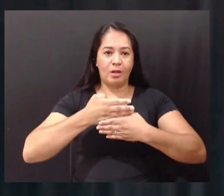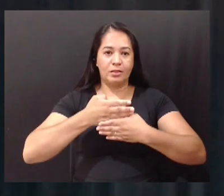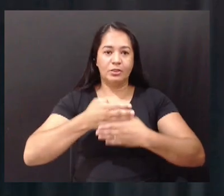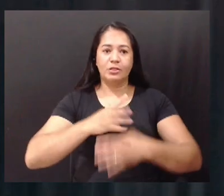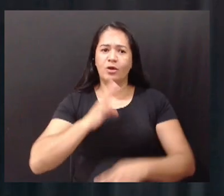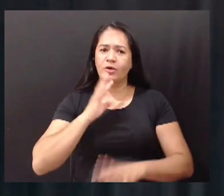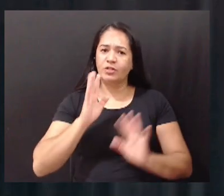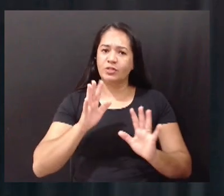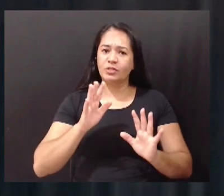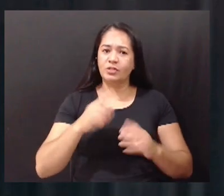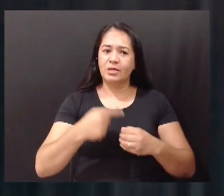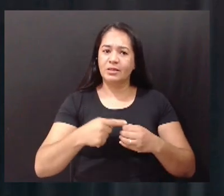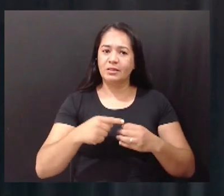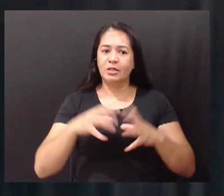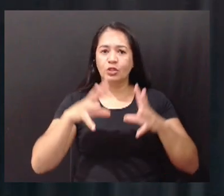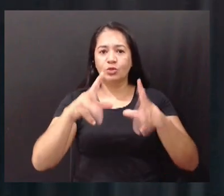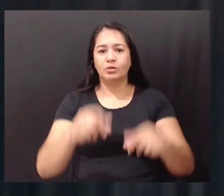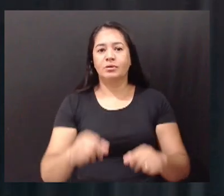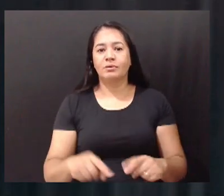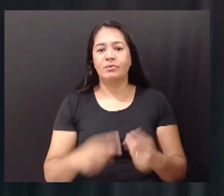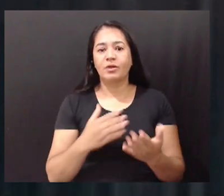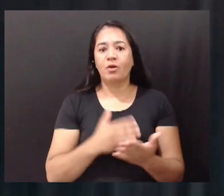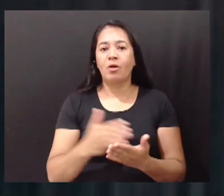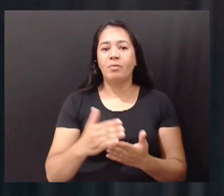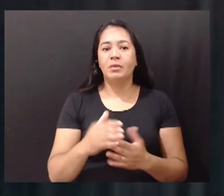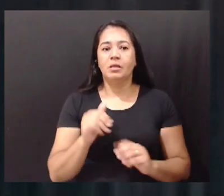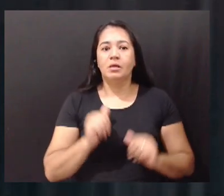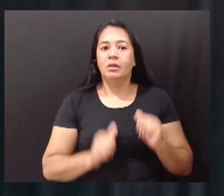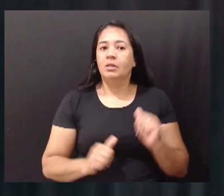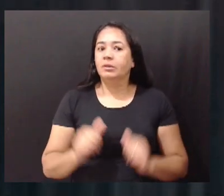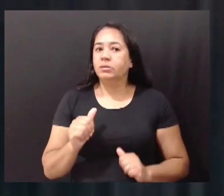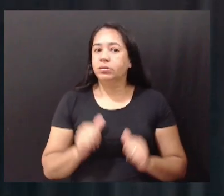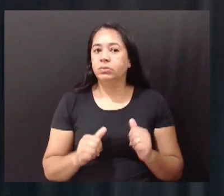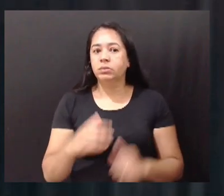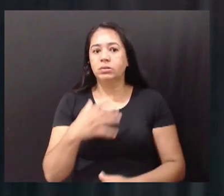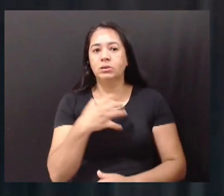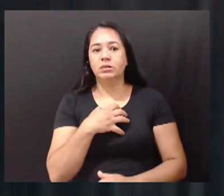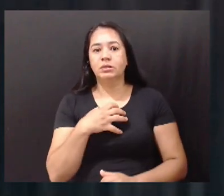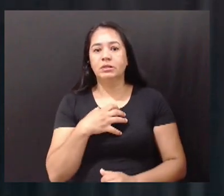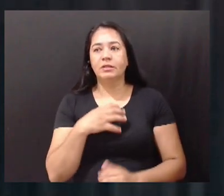trabalham, começam a ficar ansiosos e se sentem inseguros, por exemplo,